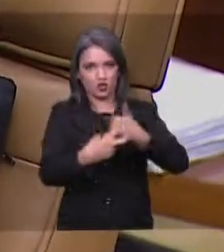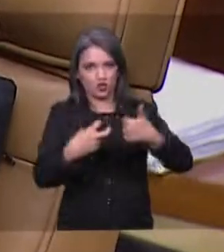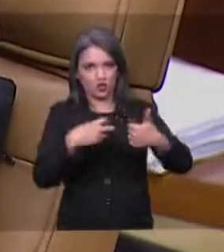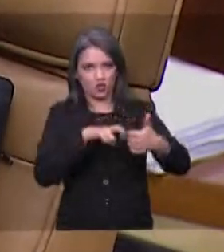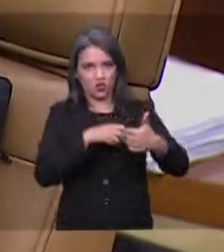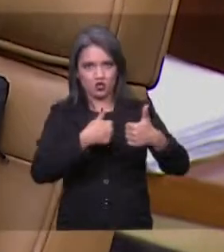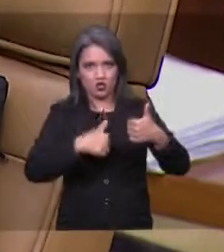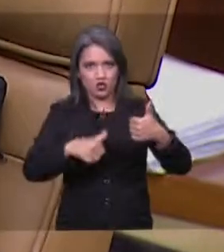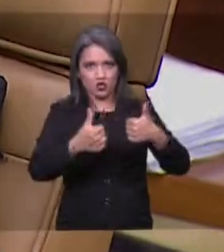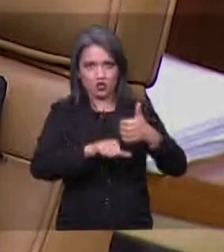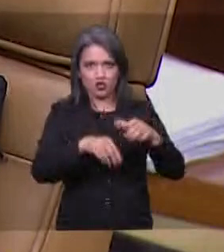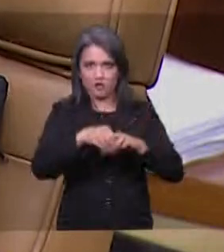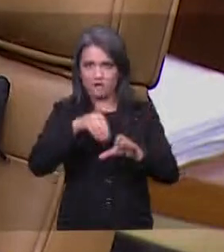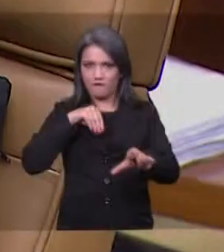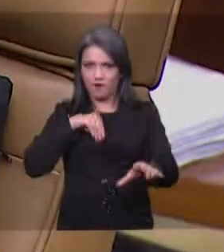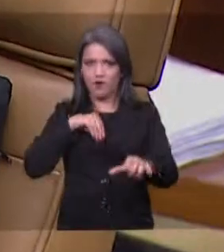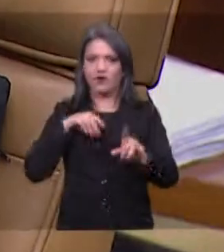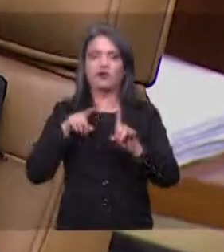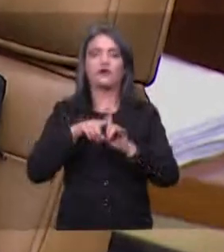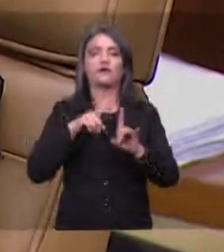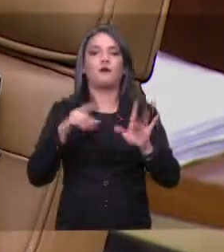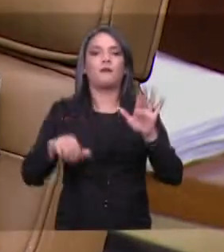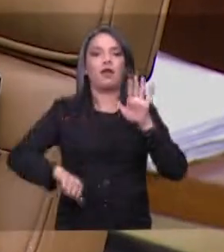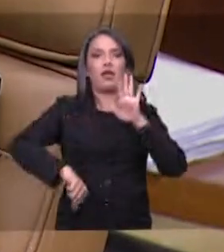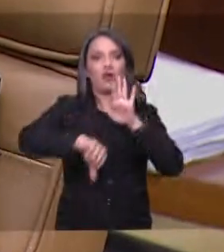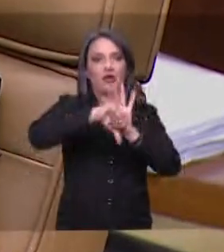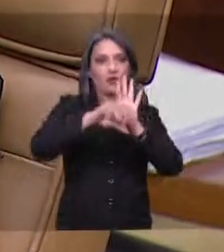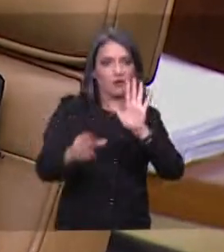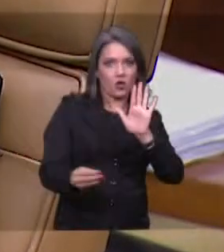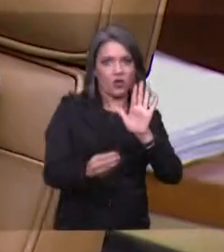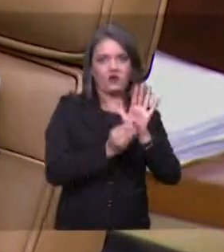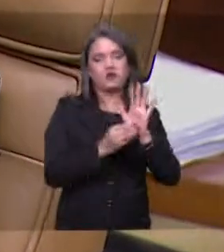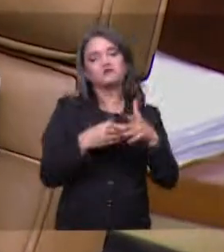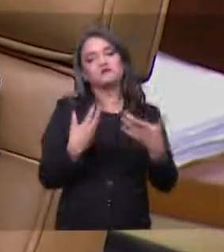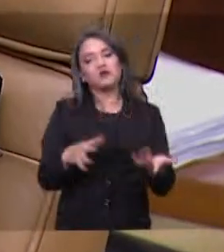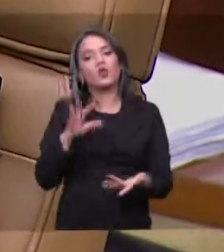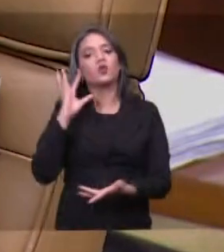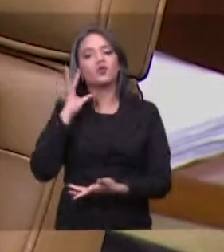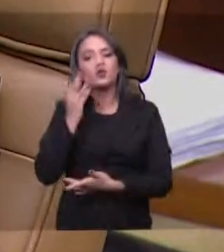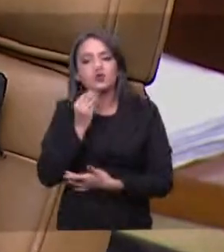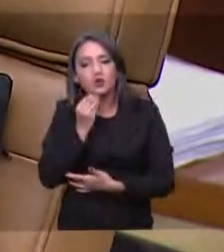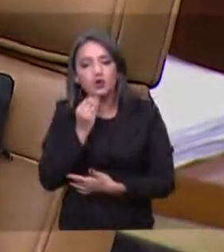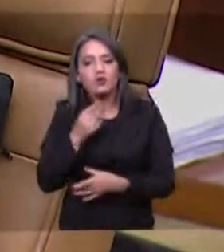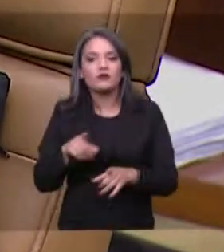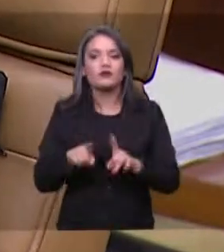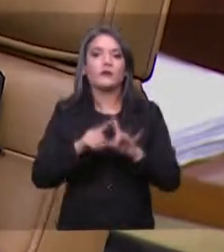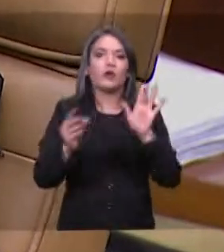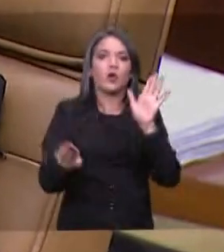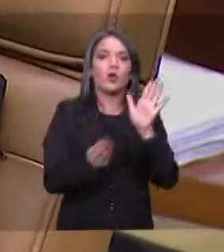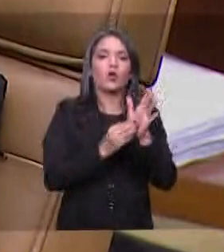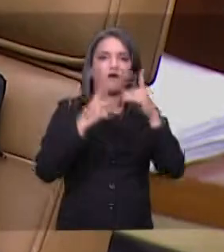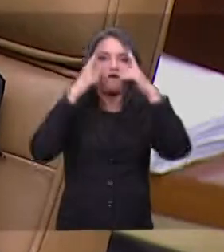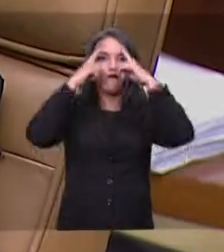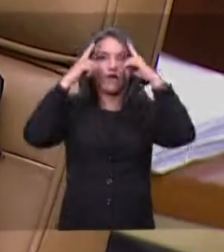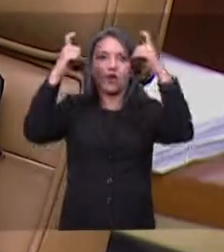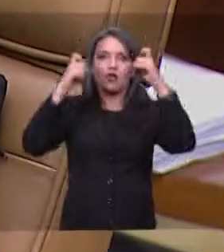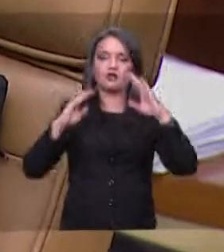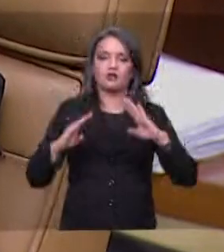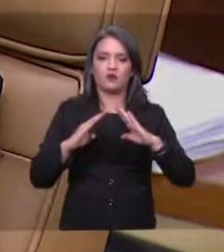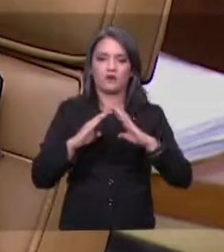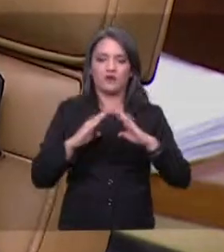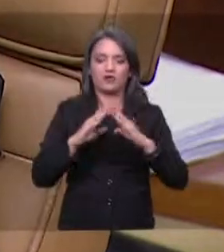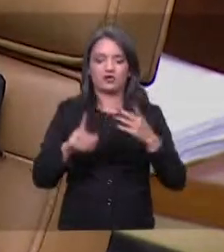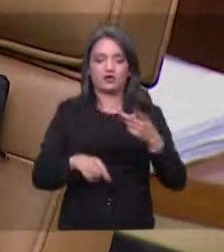também acrescentando um crime, eu entendi que o ministro Dias Toffoli acrescentou mais a violência doméstica à